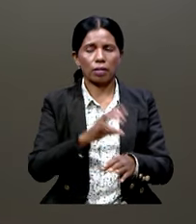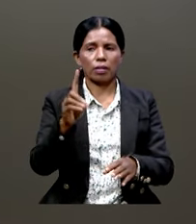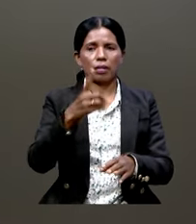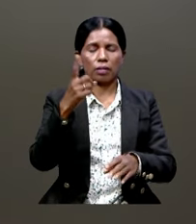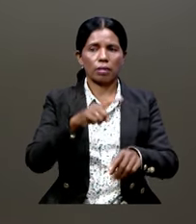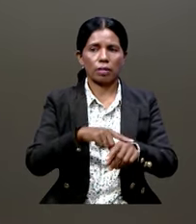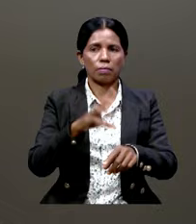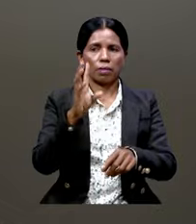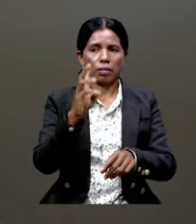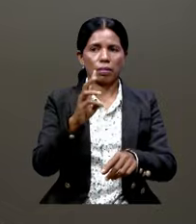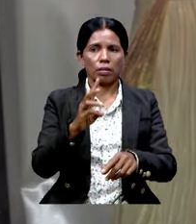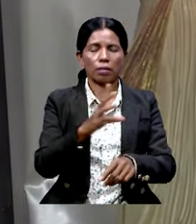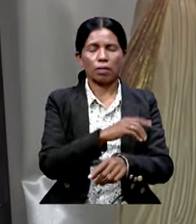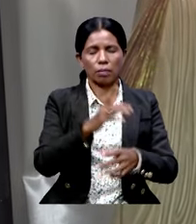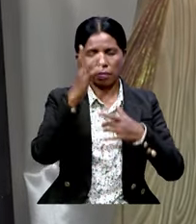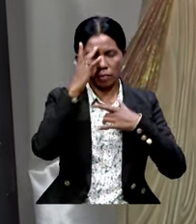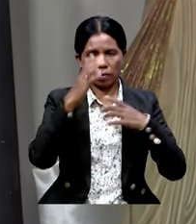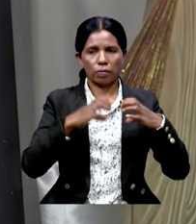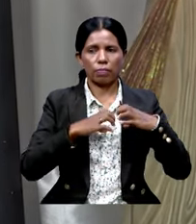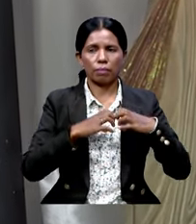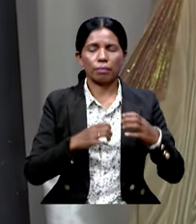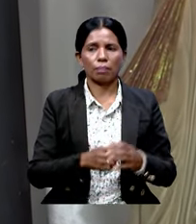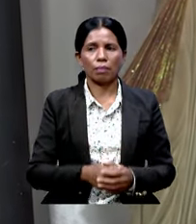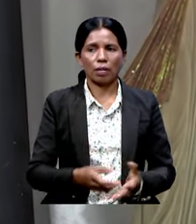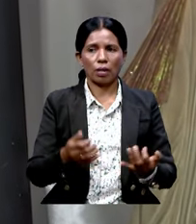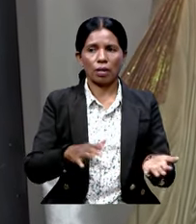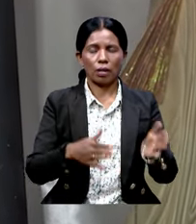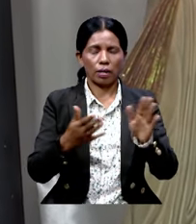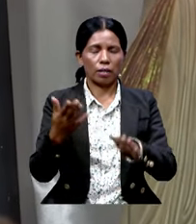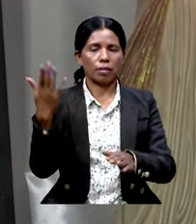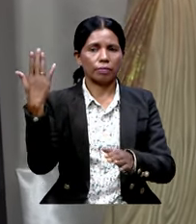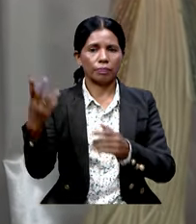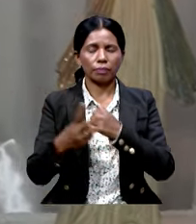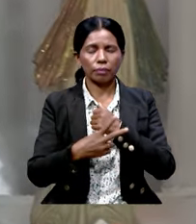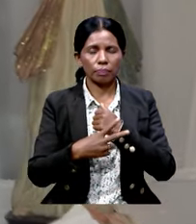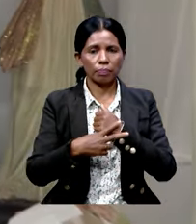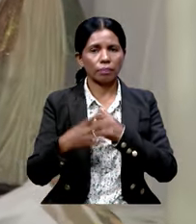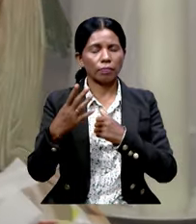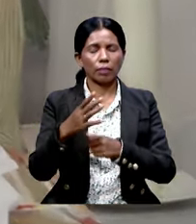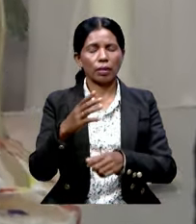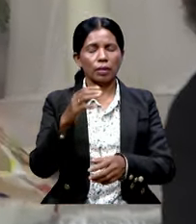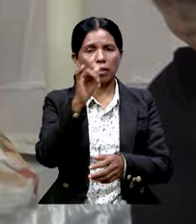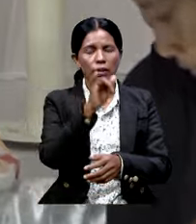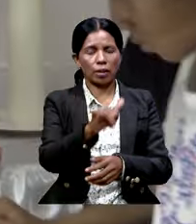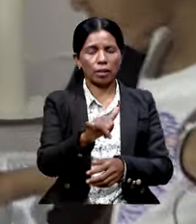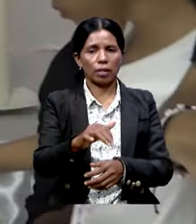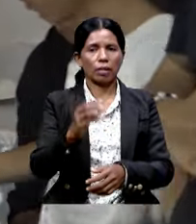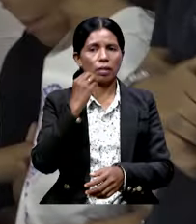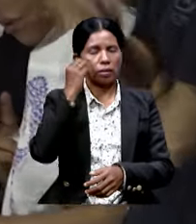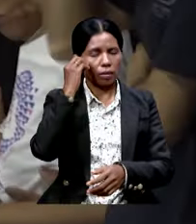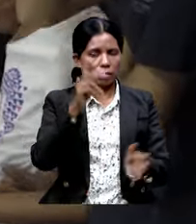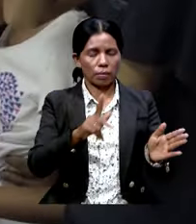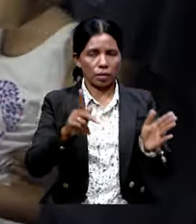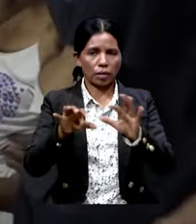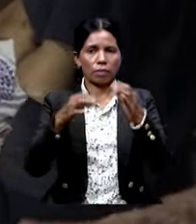ia o serangan jantung. Daudaung ne mati isin rai hela iha saudozu ni residensia Marconi tuir plano